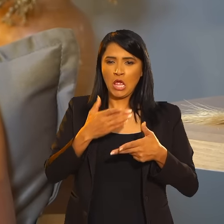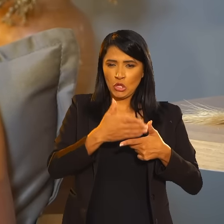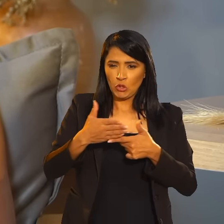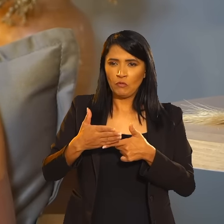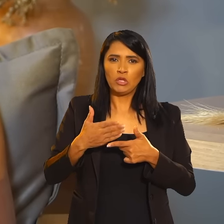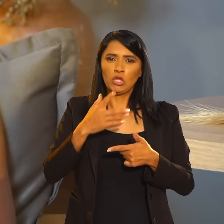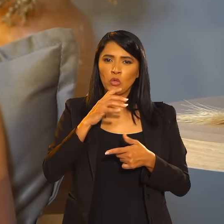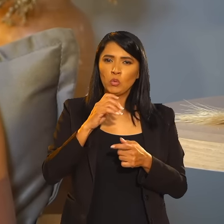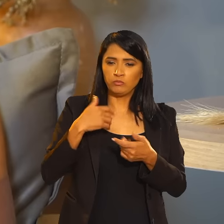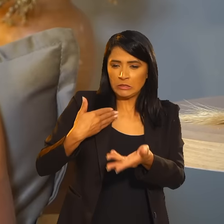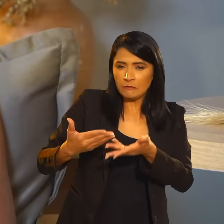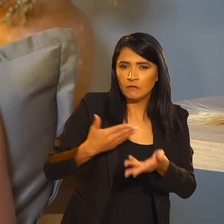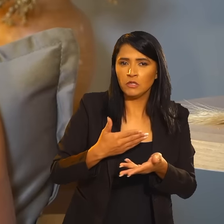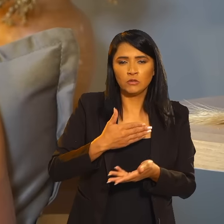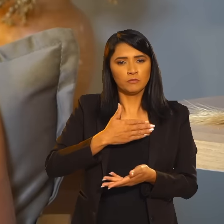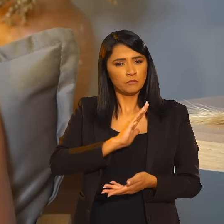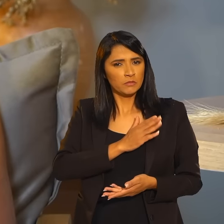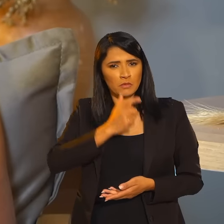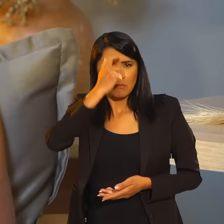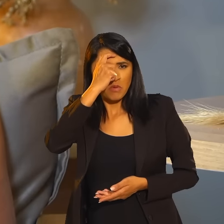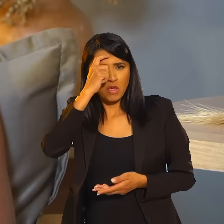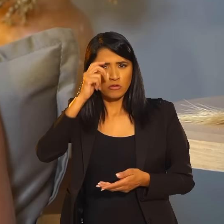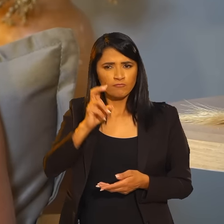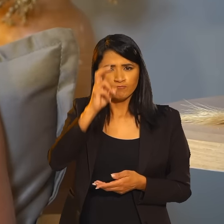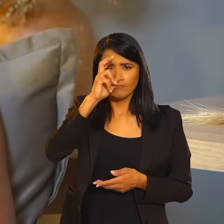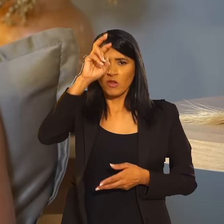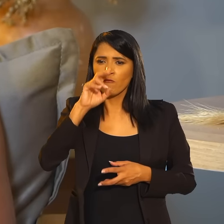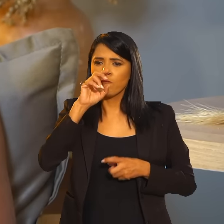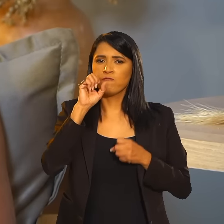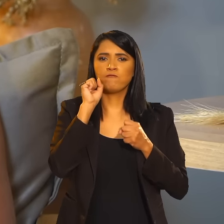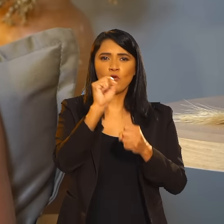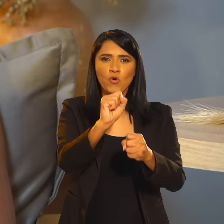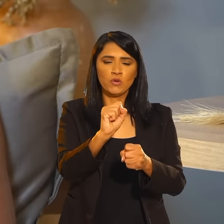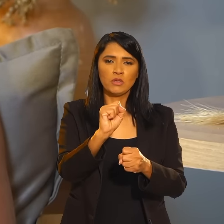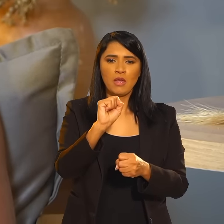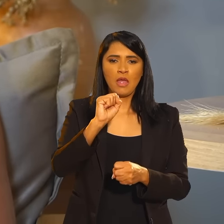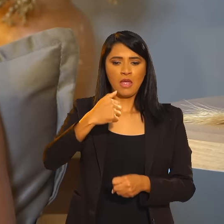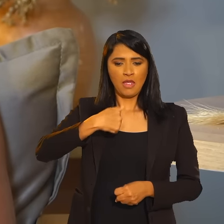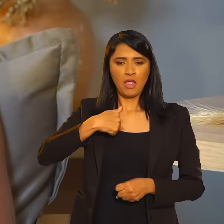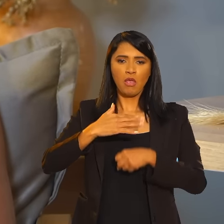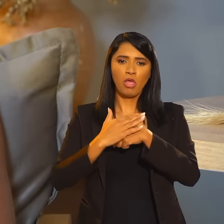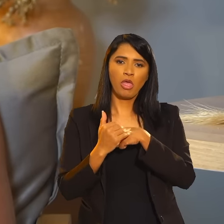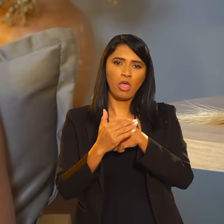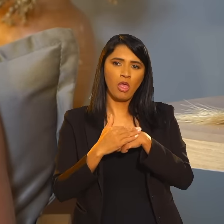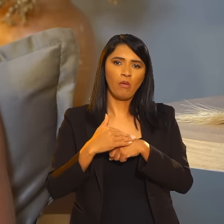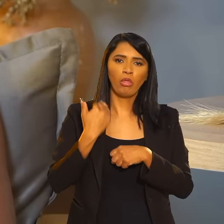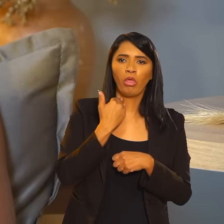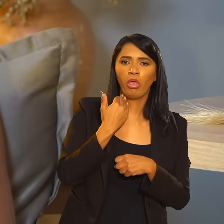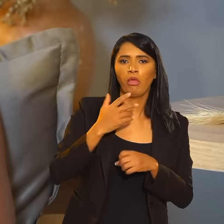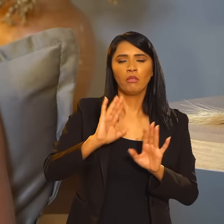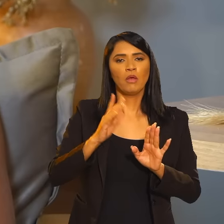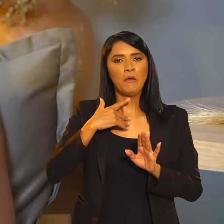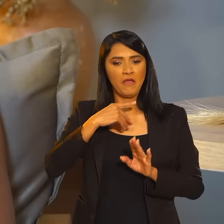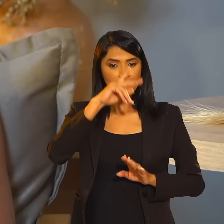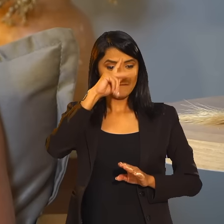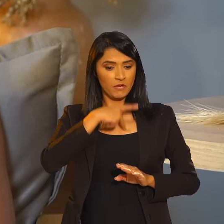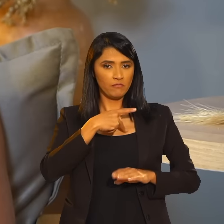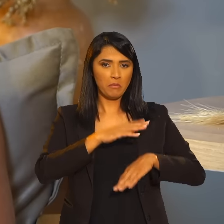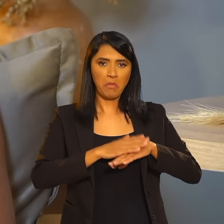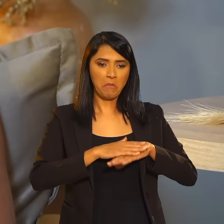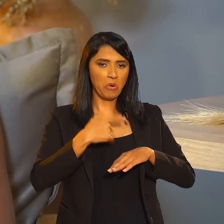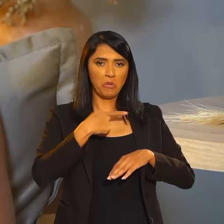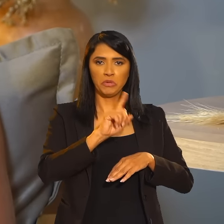não dividido. Exige o coração, a mente, o intelecto e as forças. O eu não deve ser acariciado. Quem vive para si